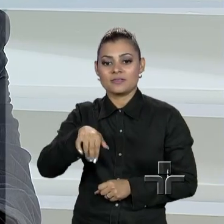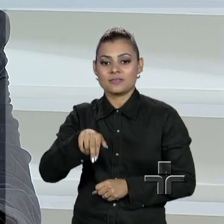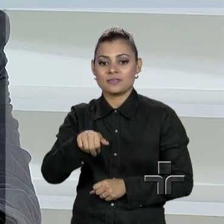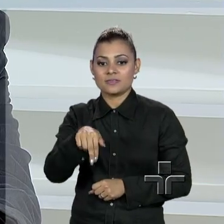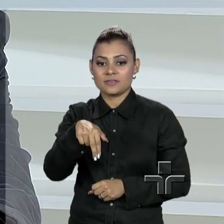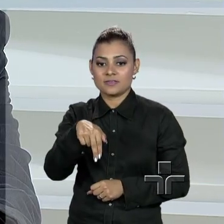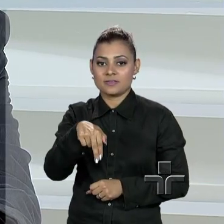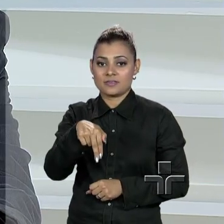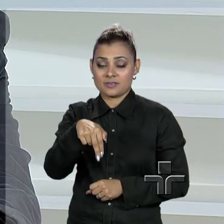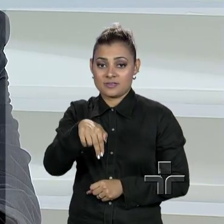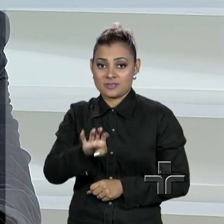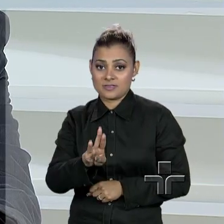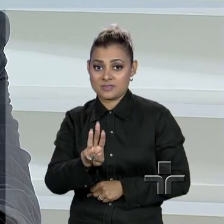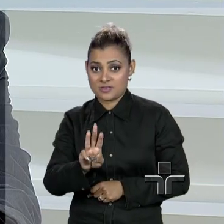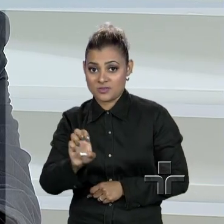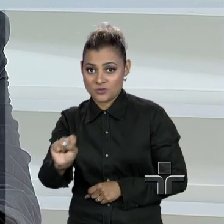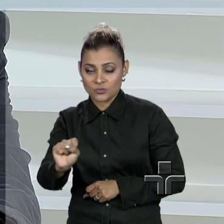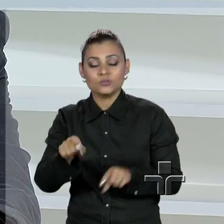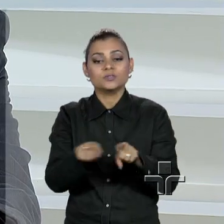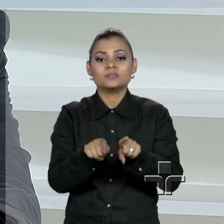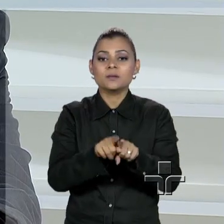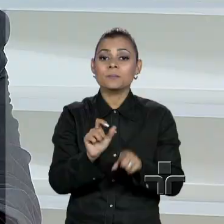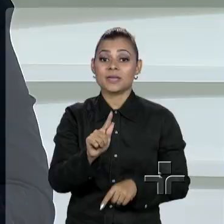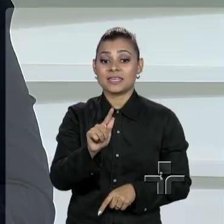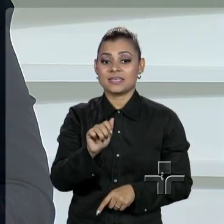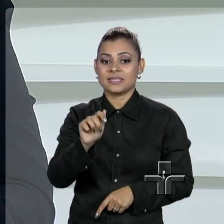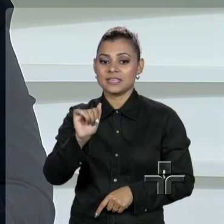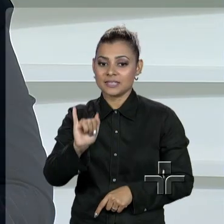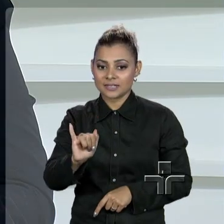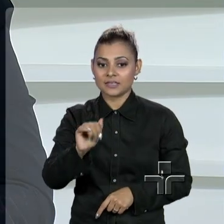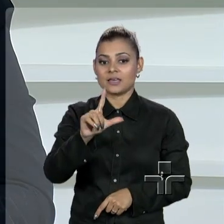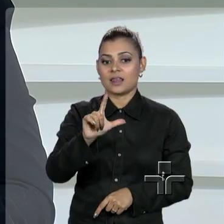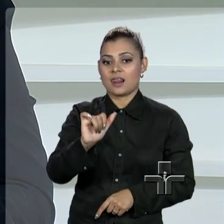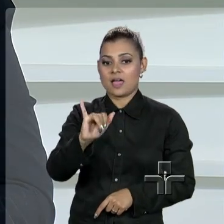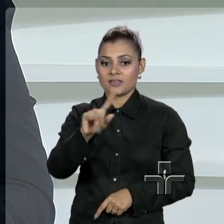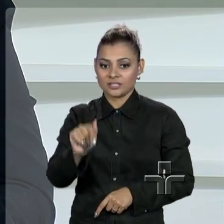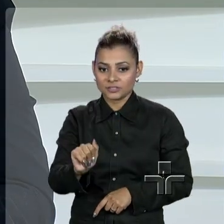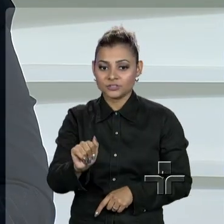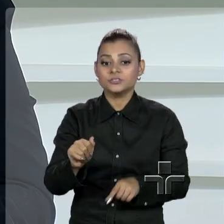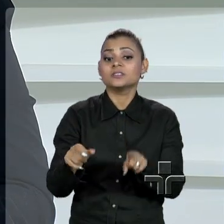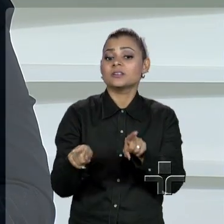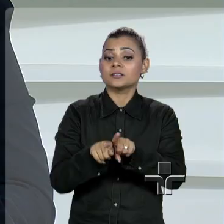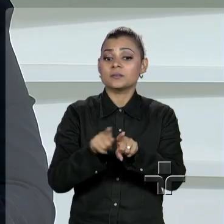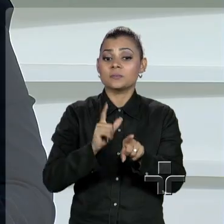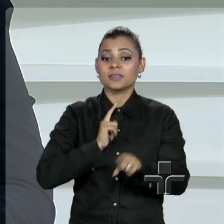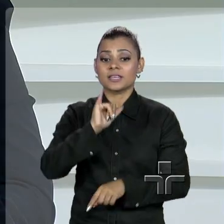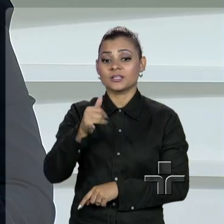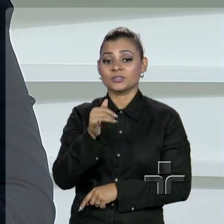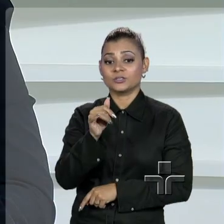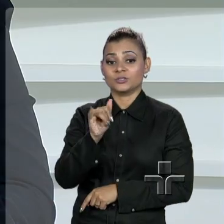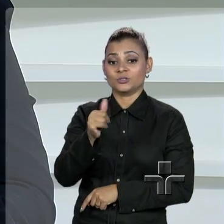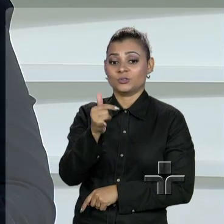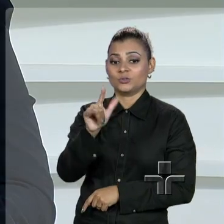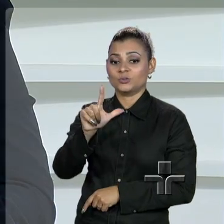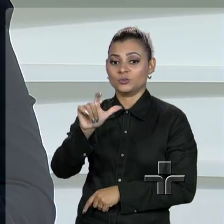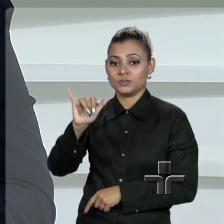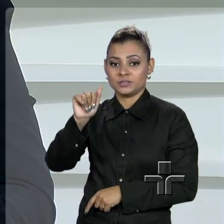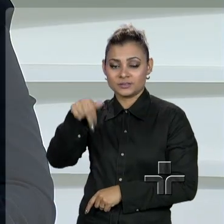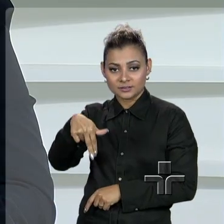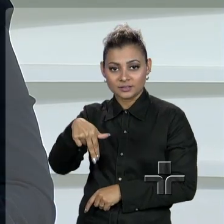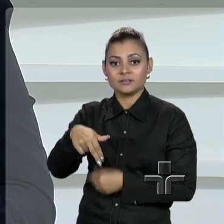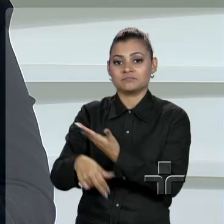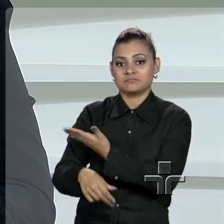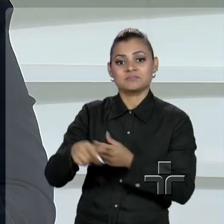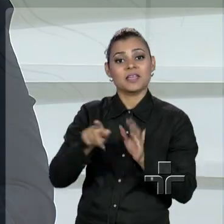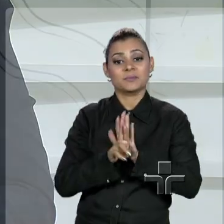é Dinheiro e do portal IG, Júlia Leite, chefe de redação da agência Bloomberg em São Paulo.